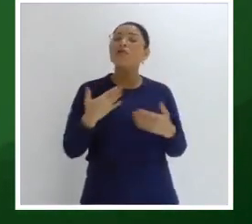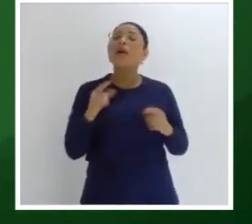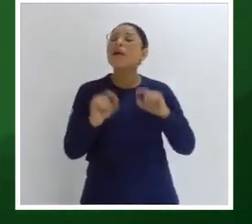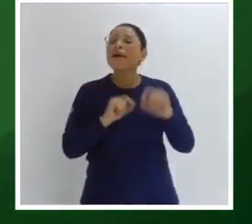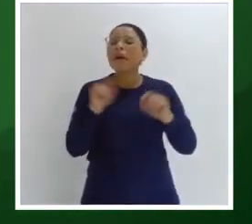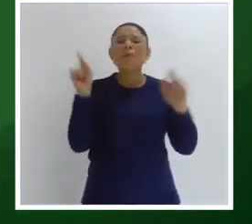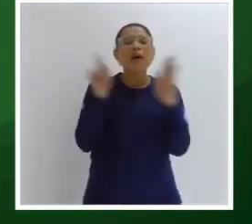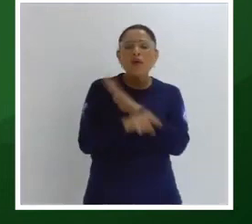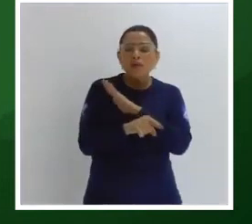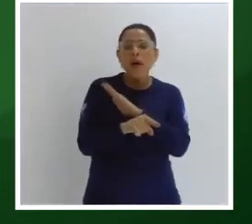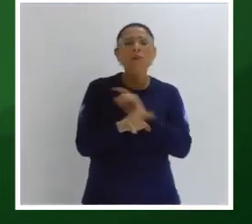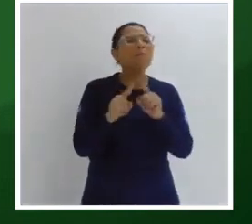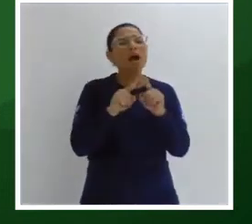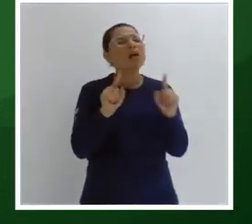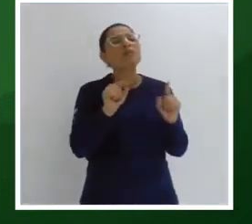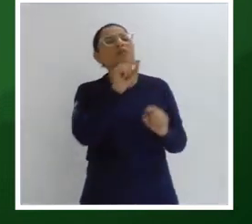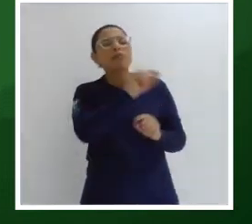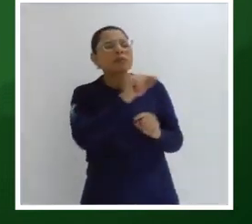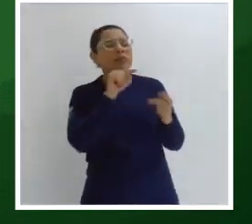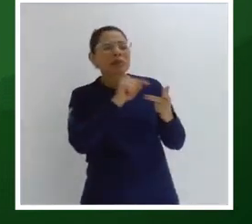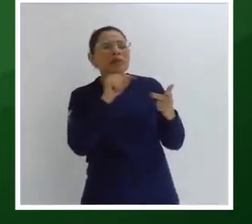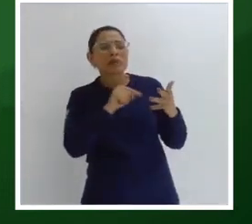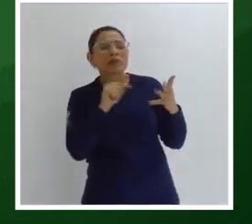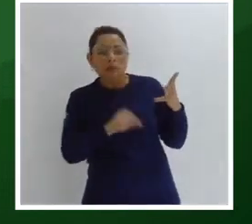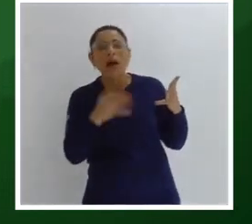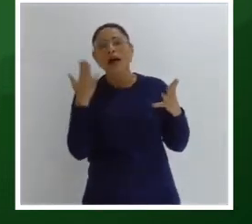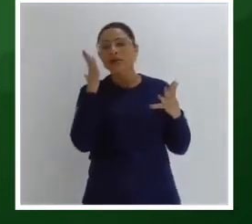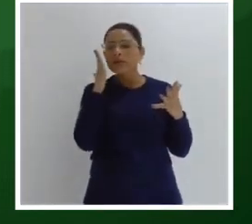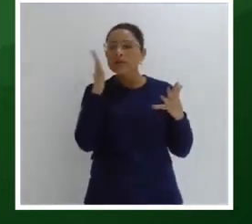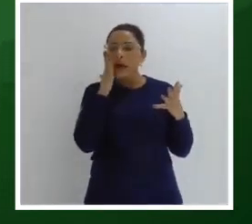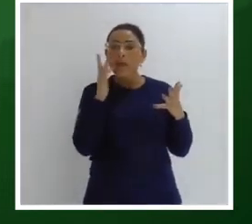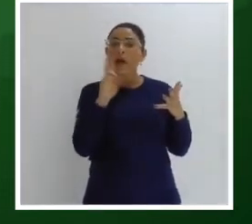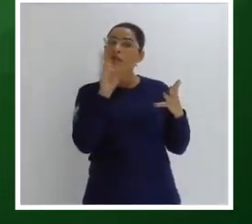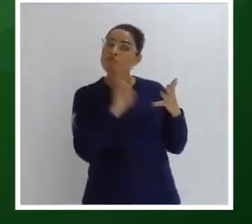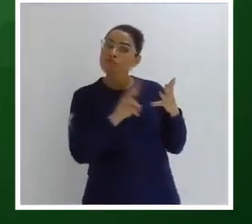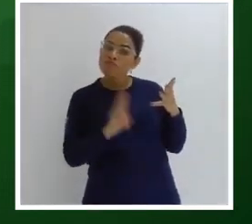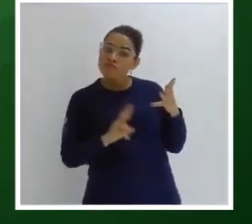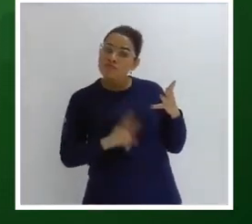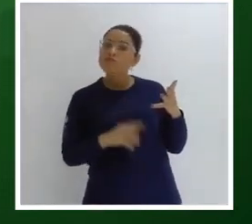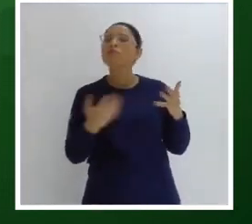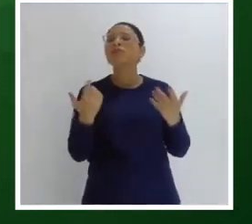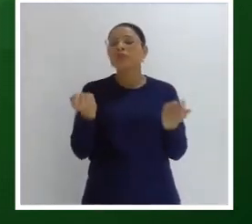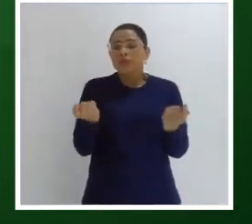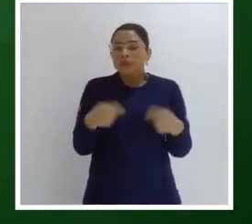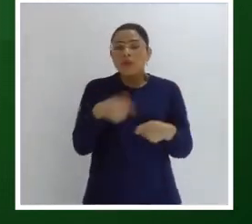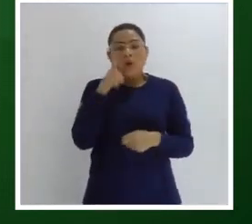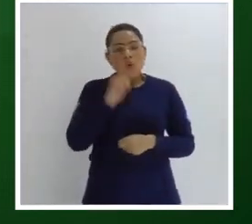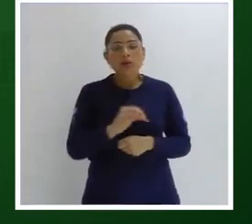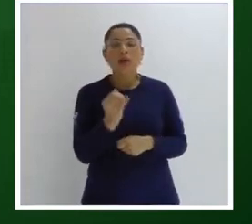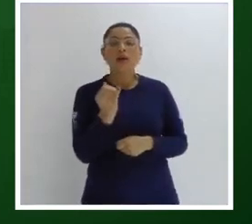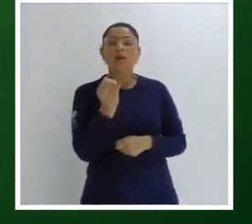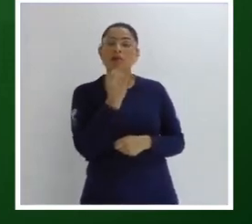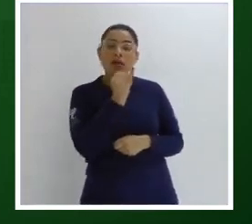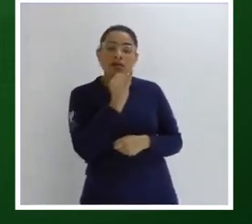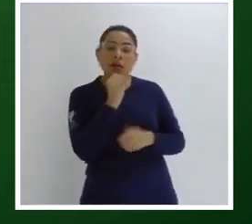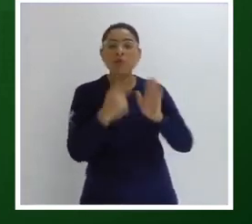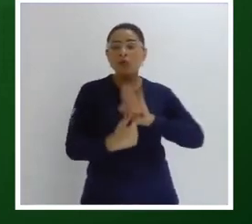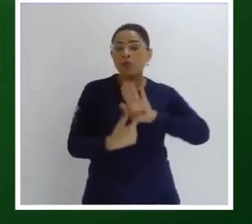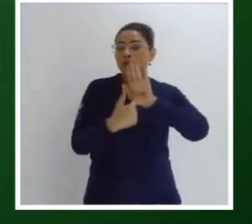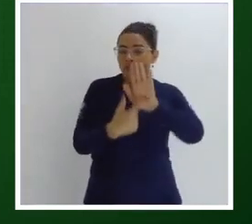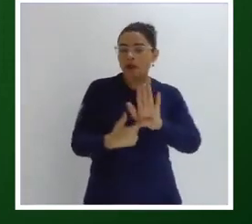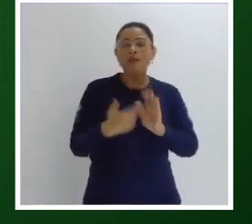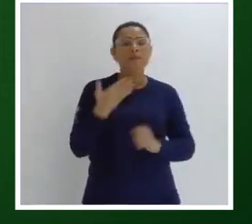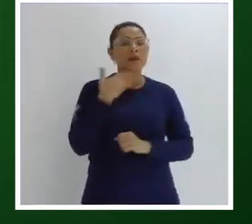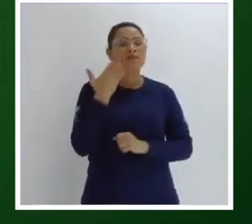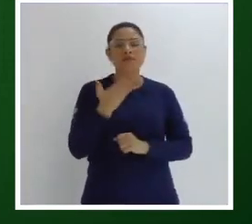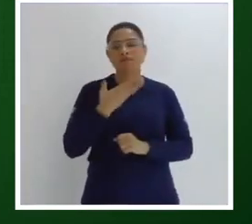questionar mas e isso ela passou por aquilo então ela pode dar um exemplo dela Eu acho que isso aí é facilita